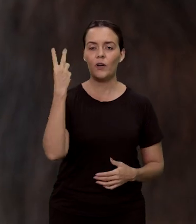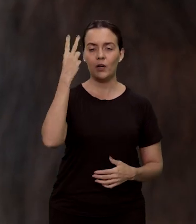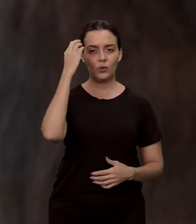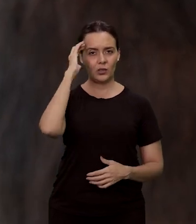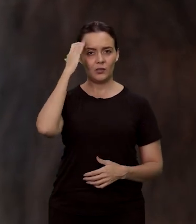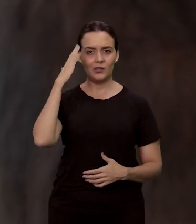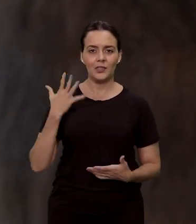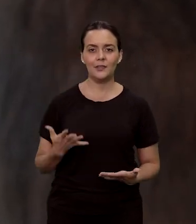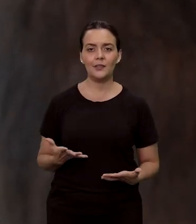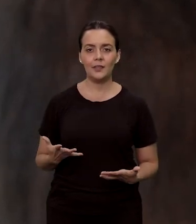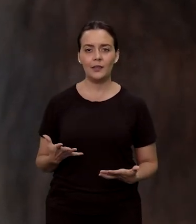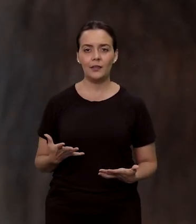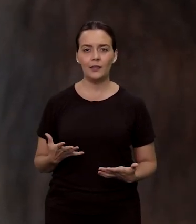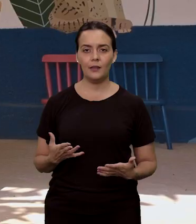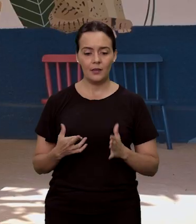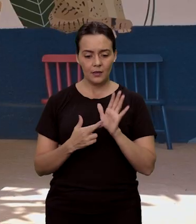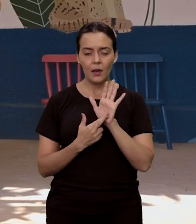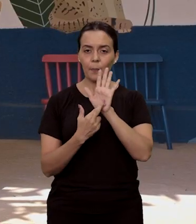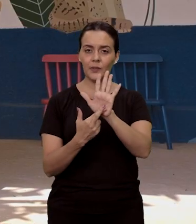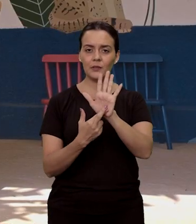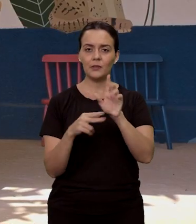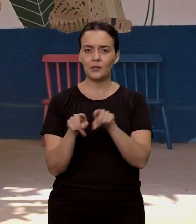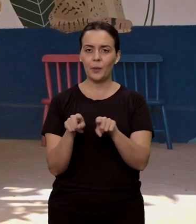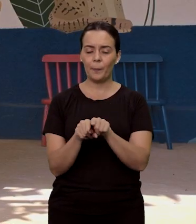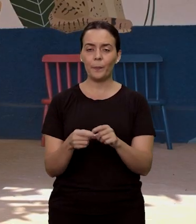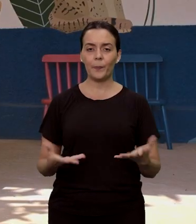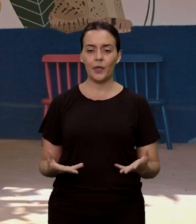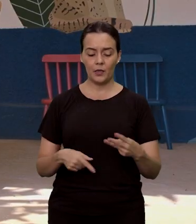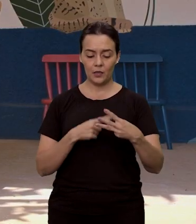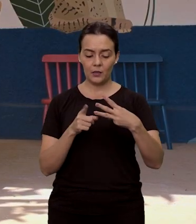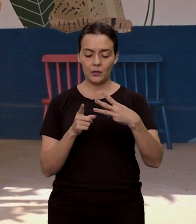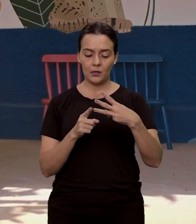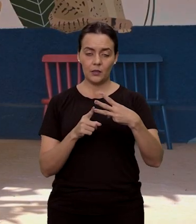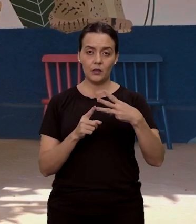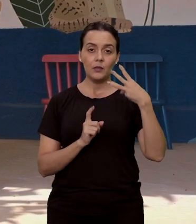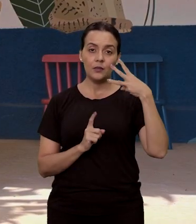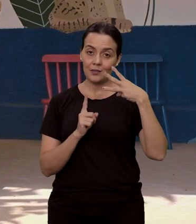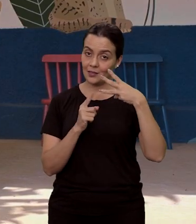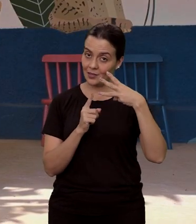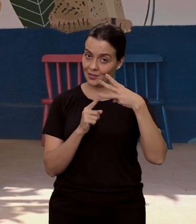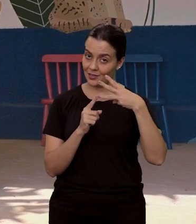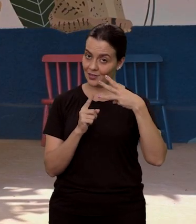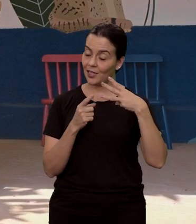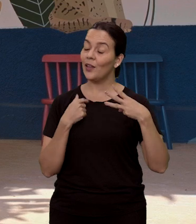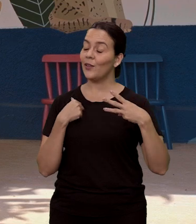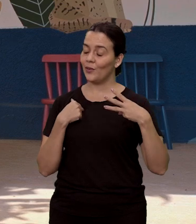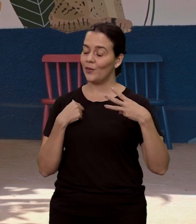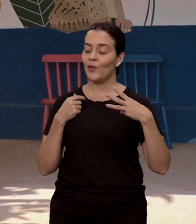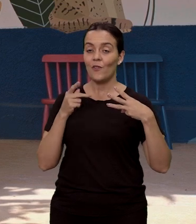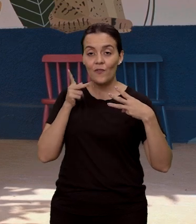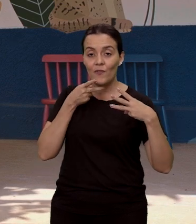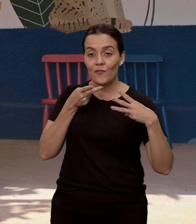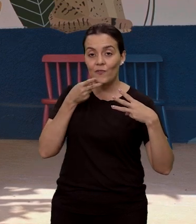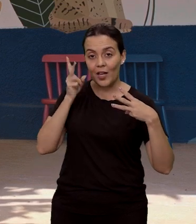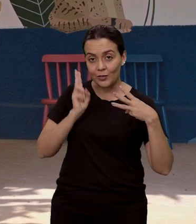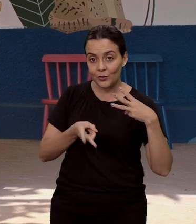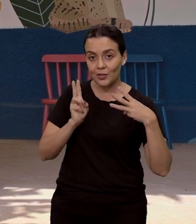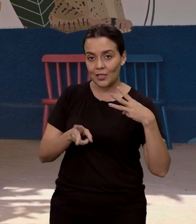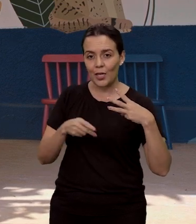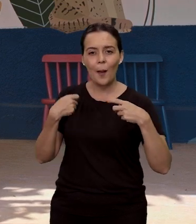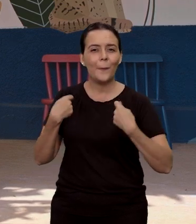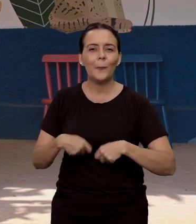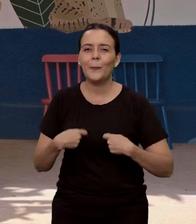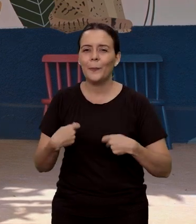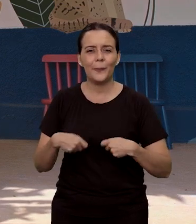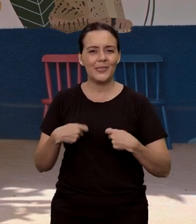valorizados, apreciados e reconhecidos. E terceiro ponto, eu, enquanto comunicadora, eu sempre vou bater nessa tecla. A gente